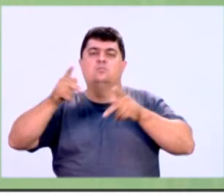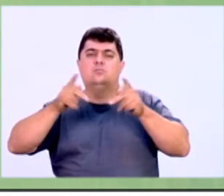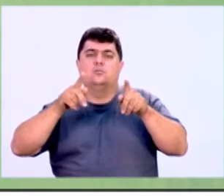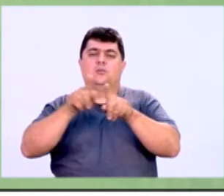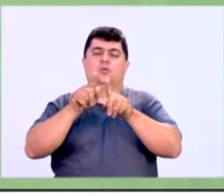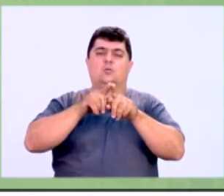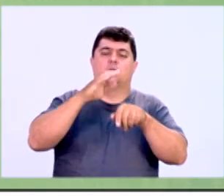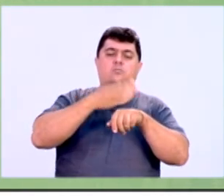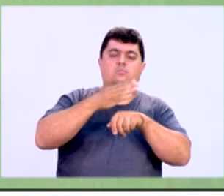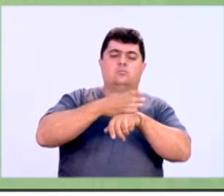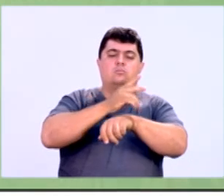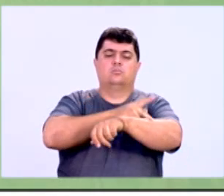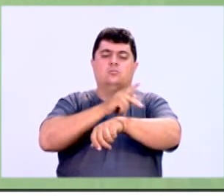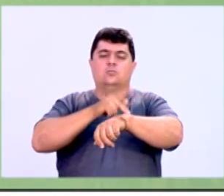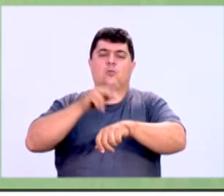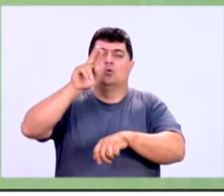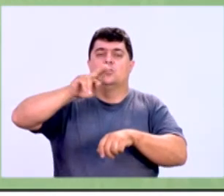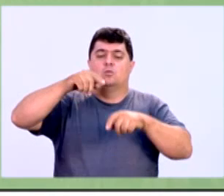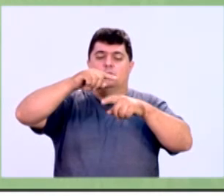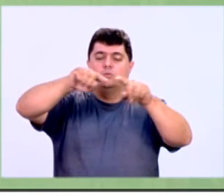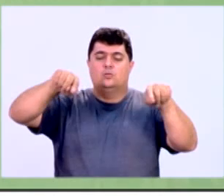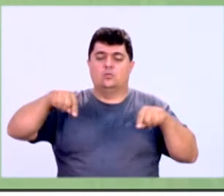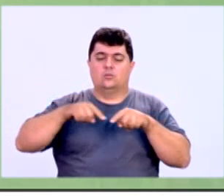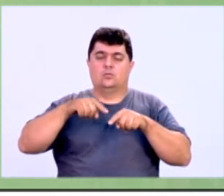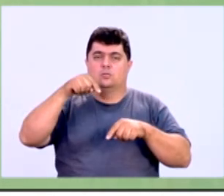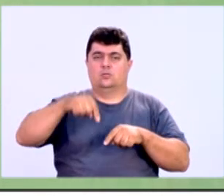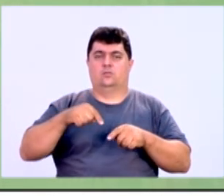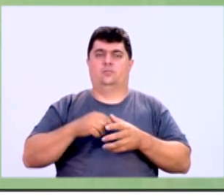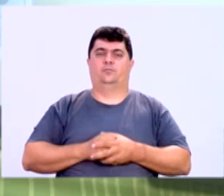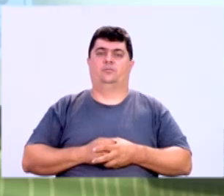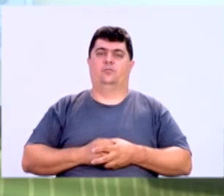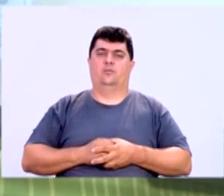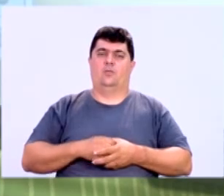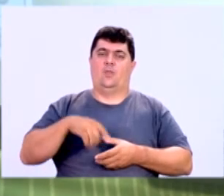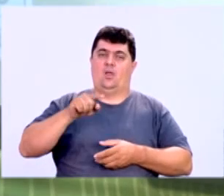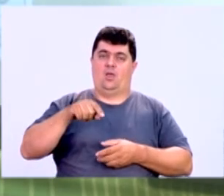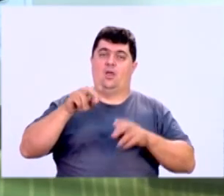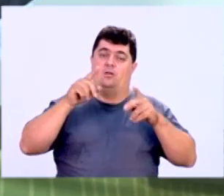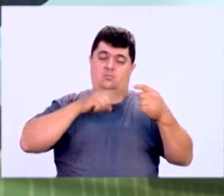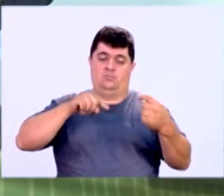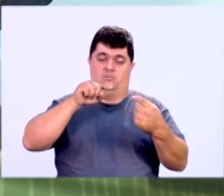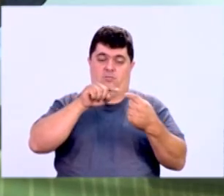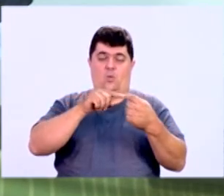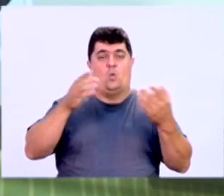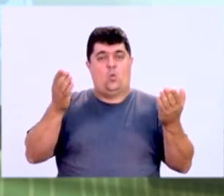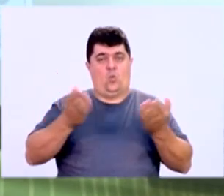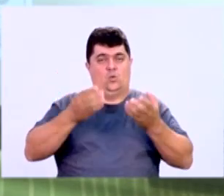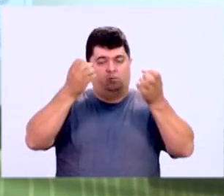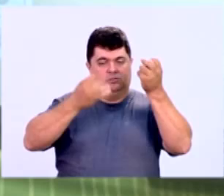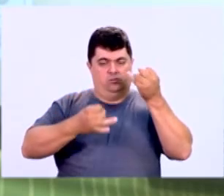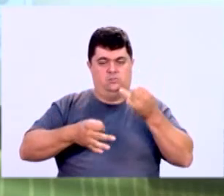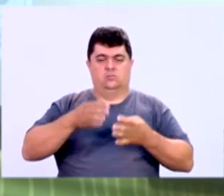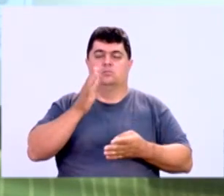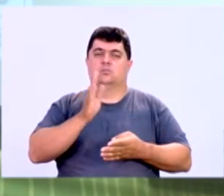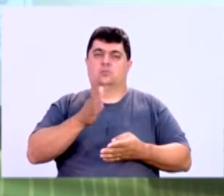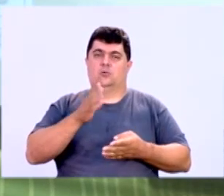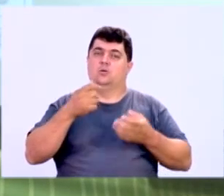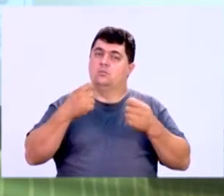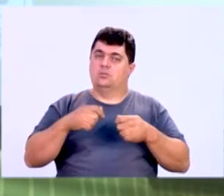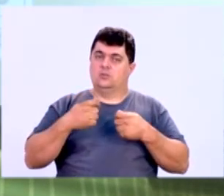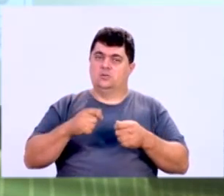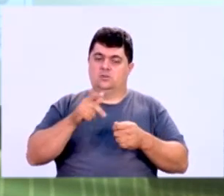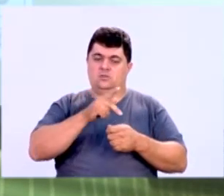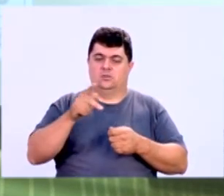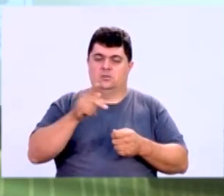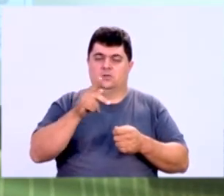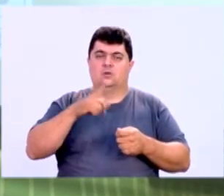práticas pedagógicas a serem utilizadas na EJA. Então, esse é o nosso objetivo da aula de hoje. É necessário que o professor passe